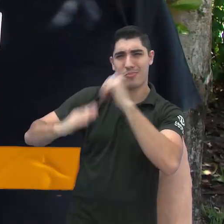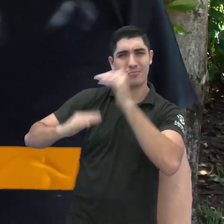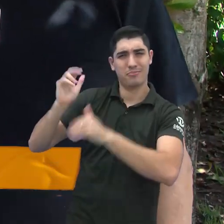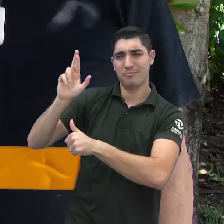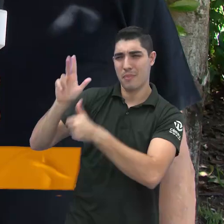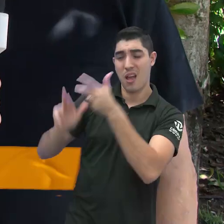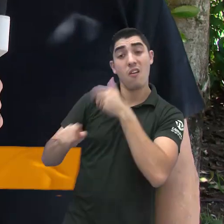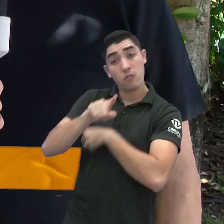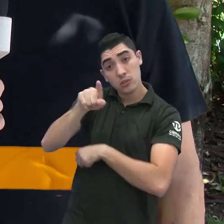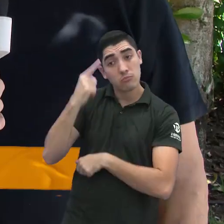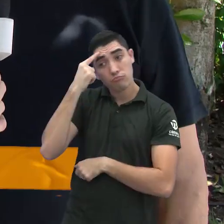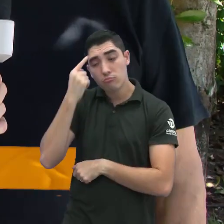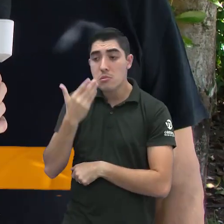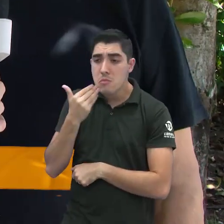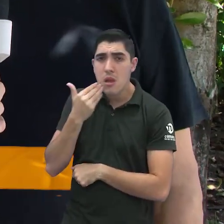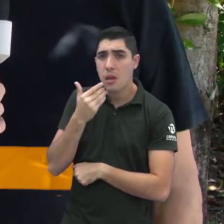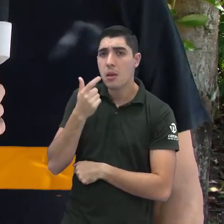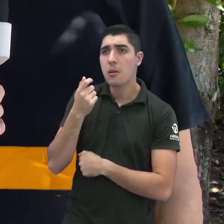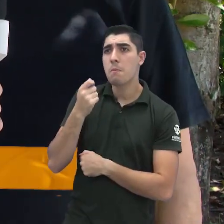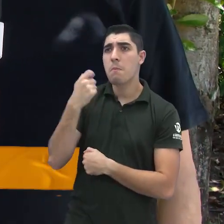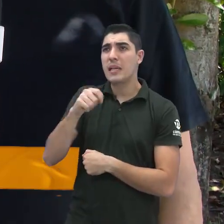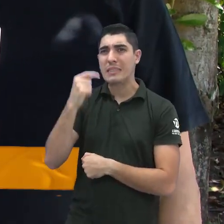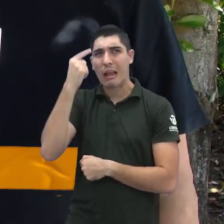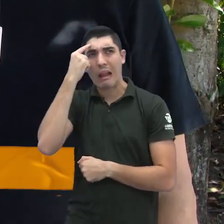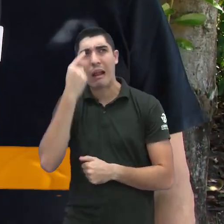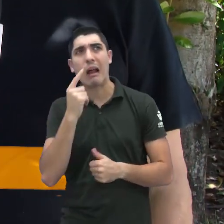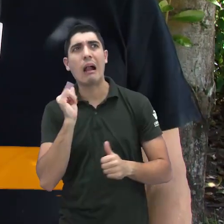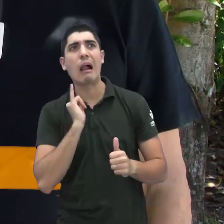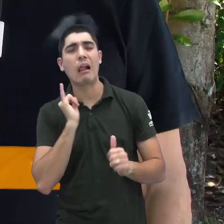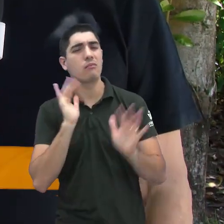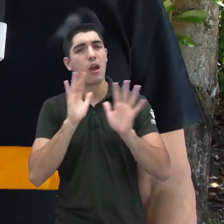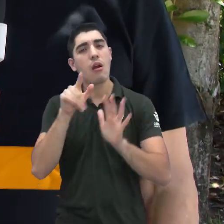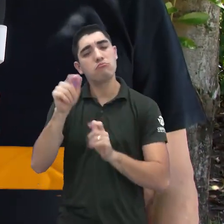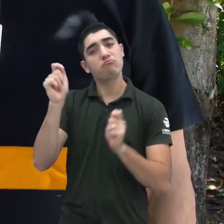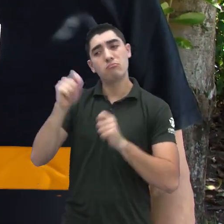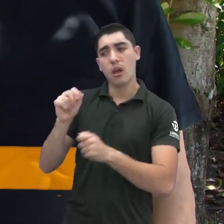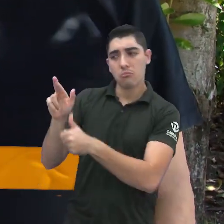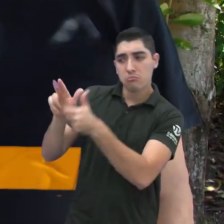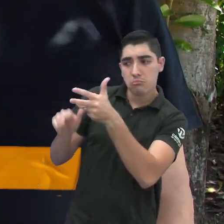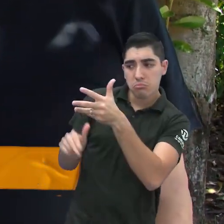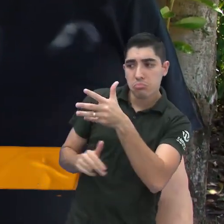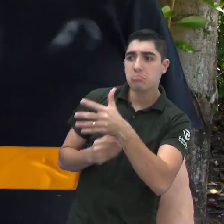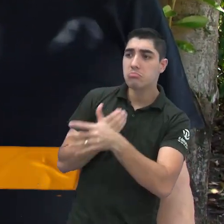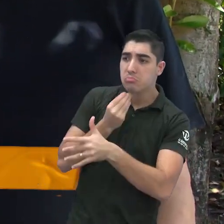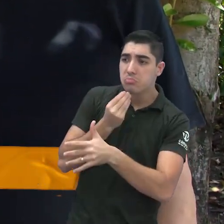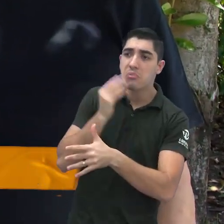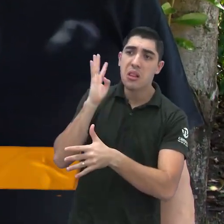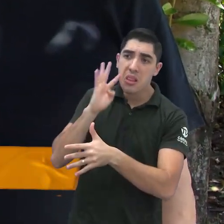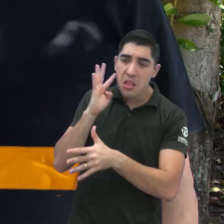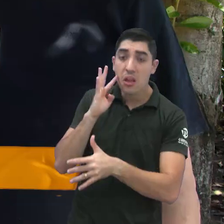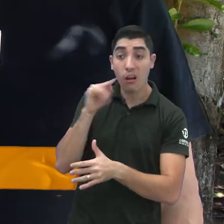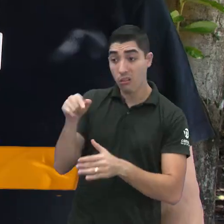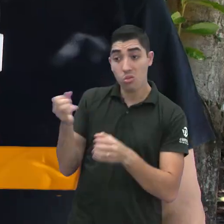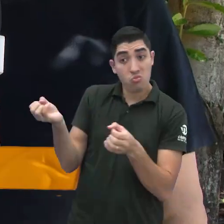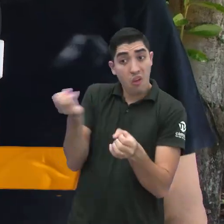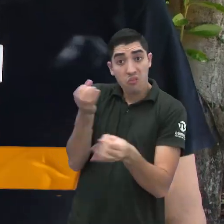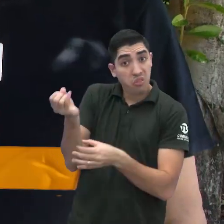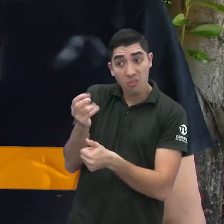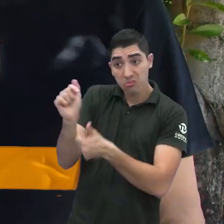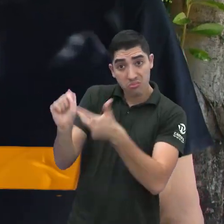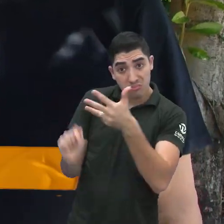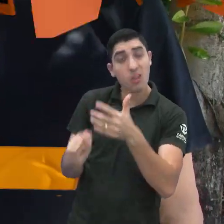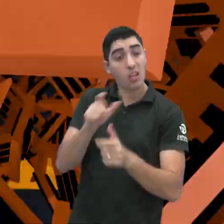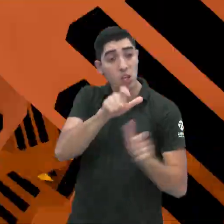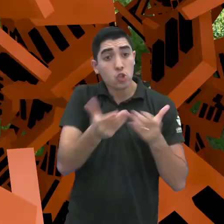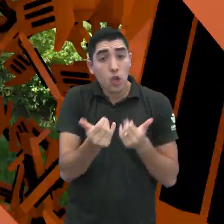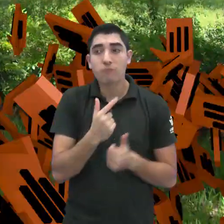só explorar um pouquinho, não precisa correr muito, que você vai ter opções interessantes, novas, e que podem atrair